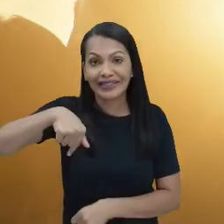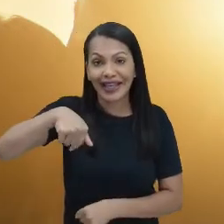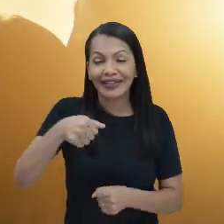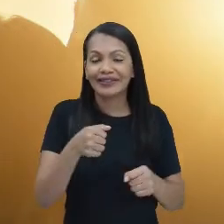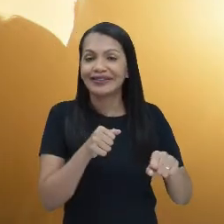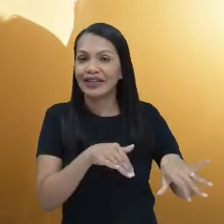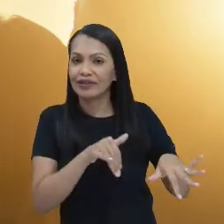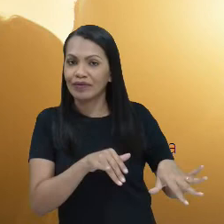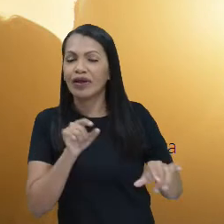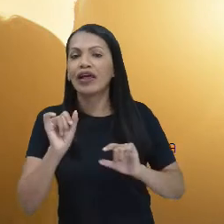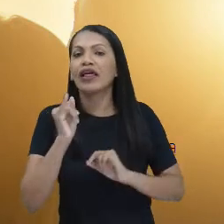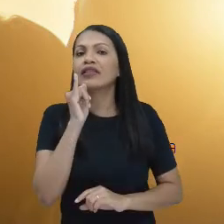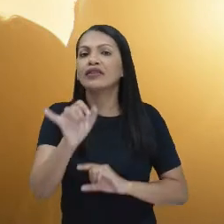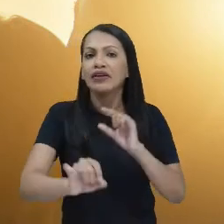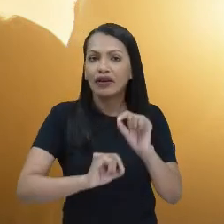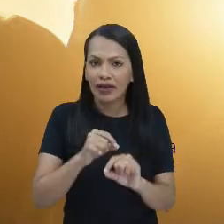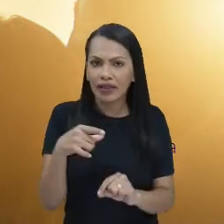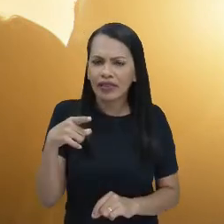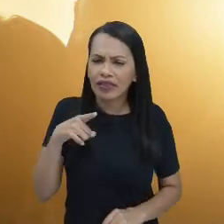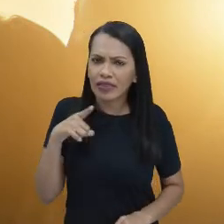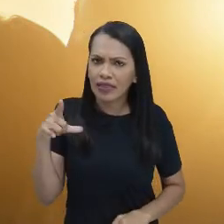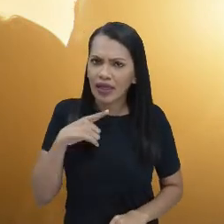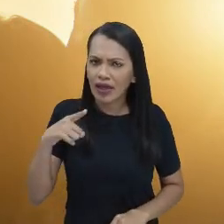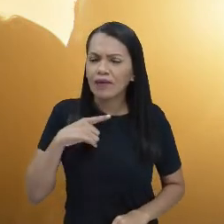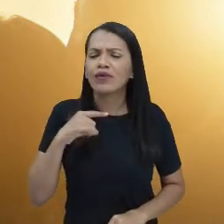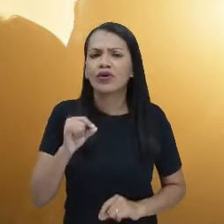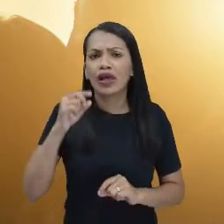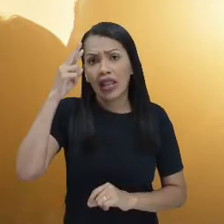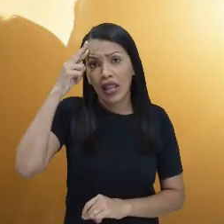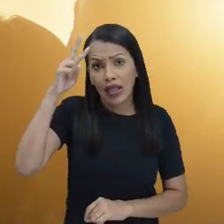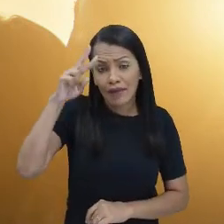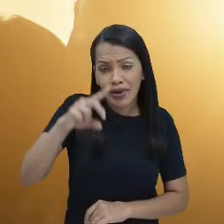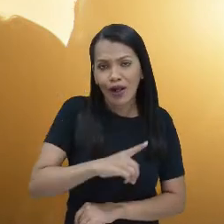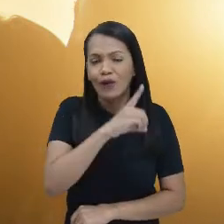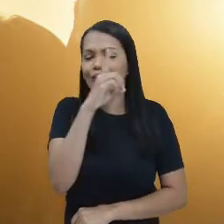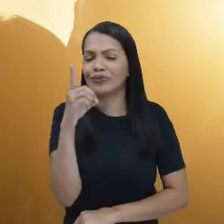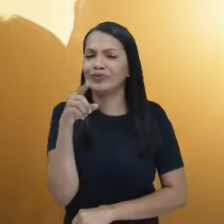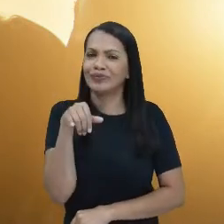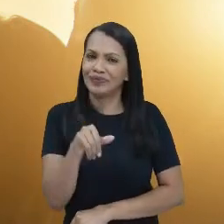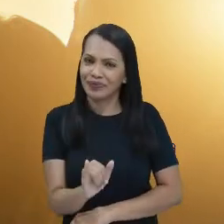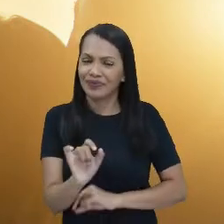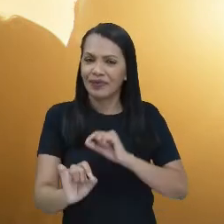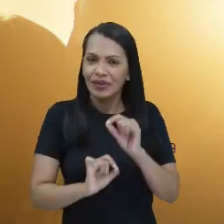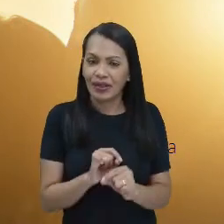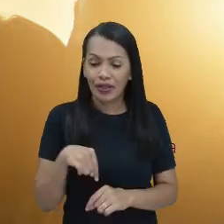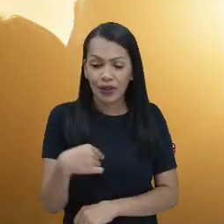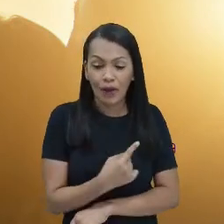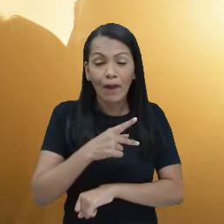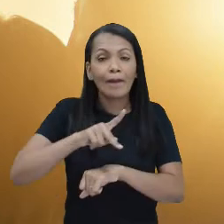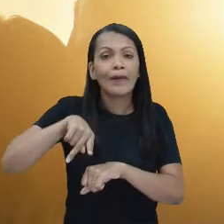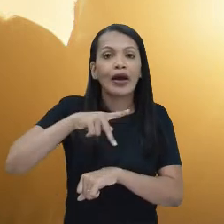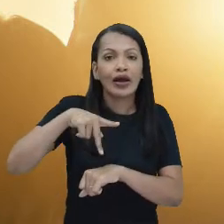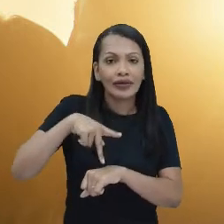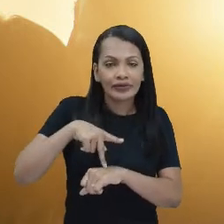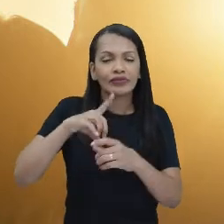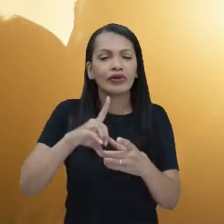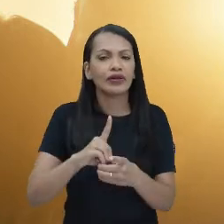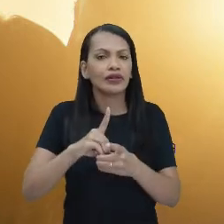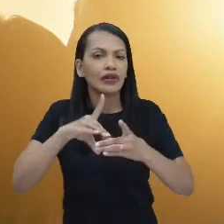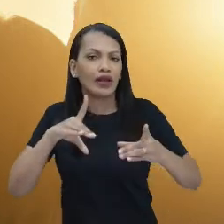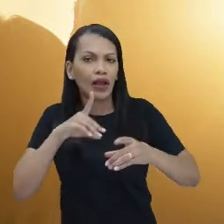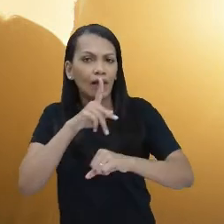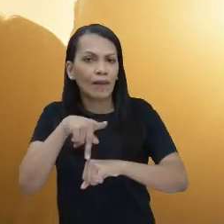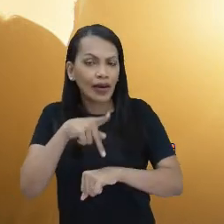setembro, é dizer que temos muito mais do que recordar essa data. É dizer que nós somos um país democrático, um